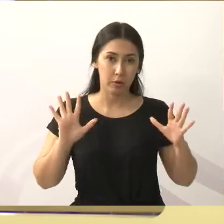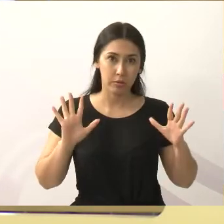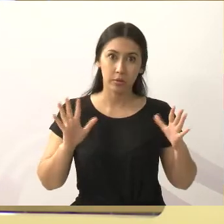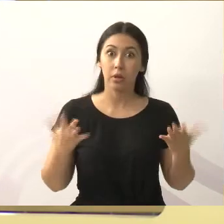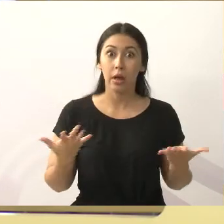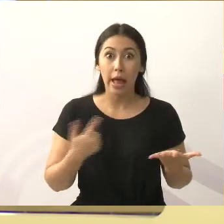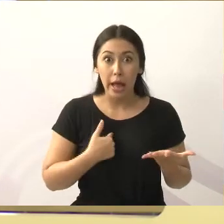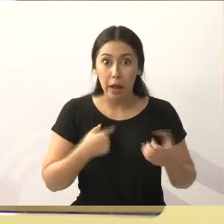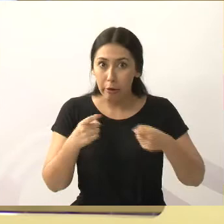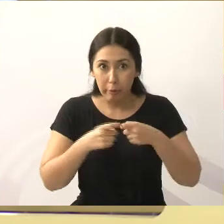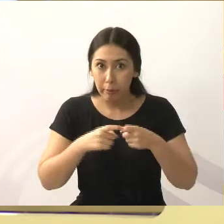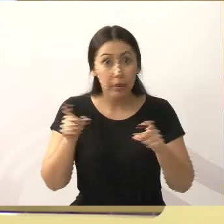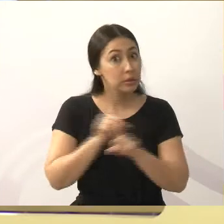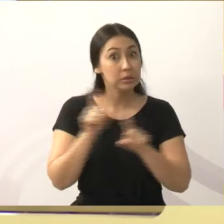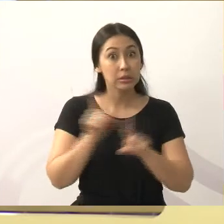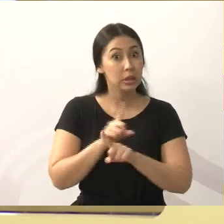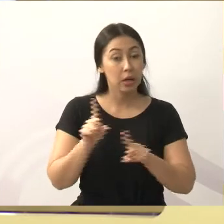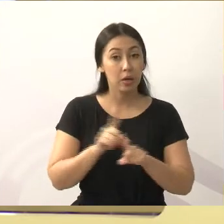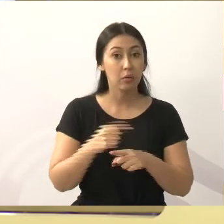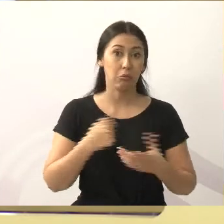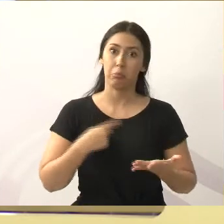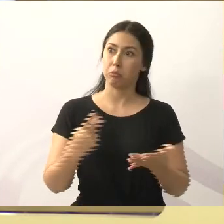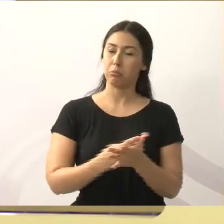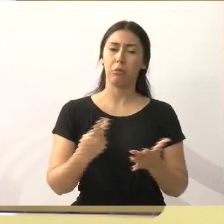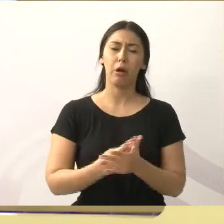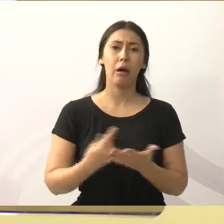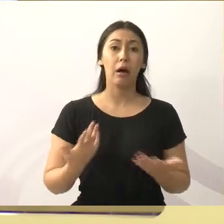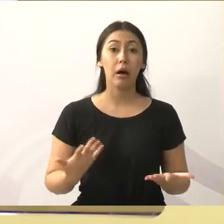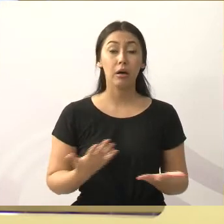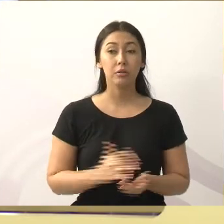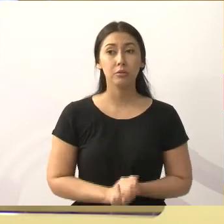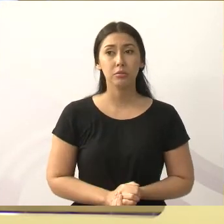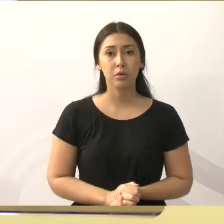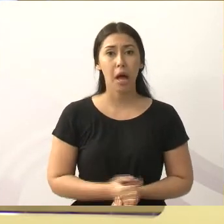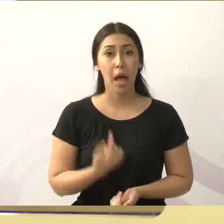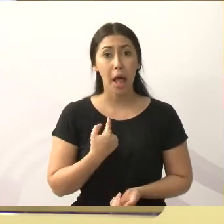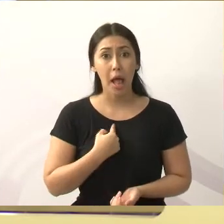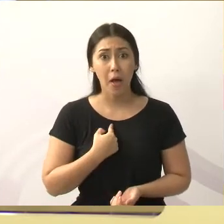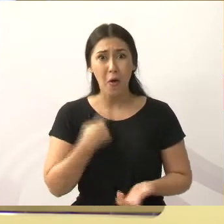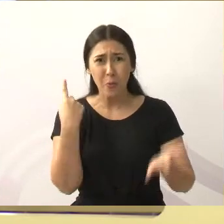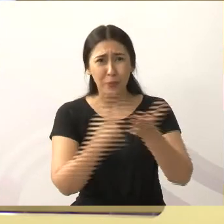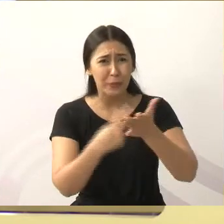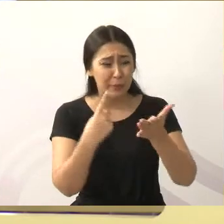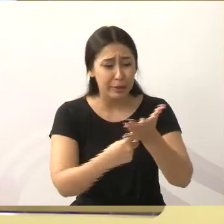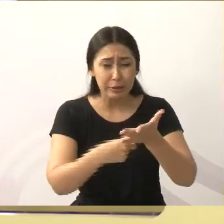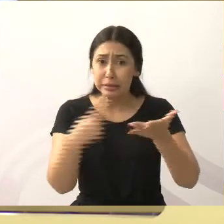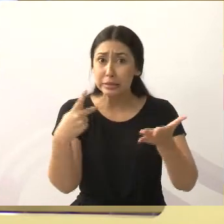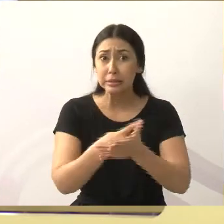comprometendo um compromisso com vocês, compromisso errado.